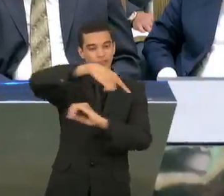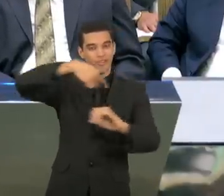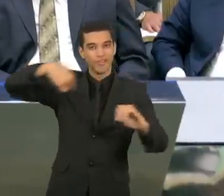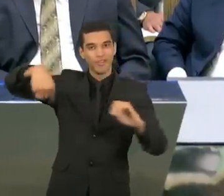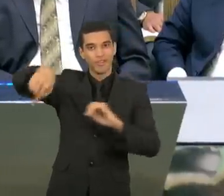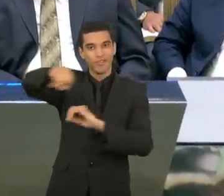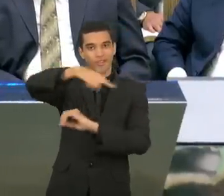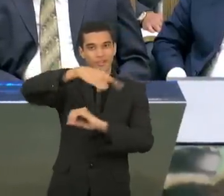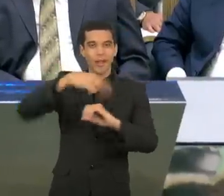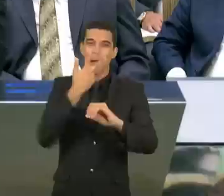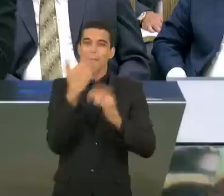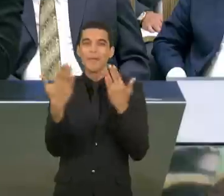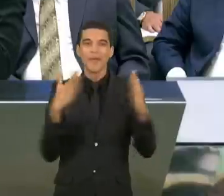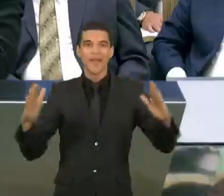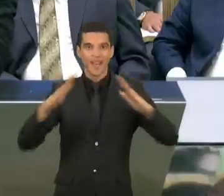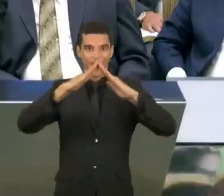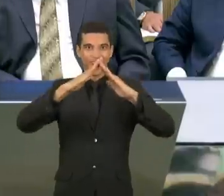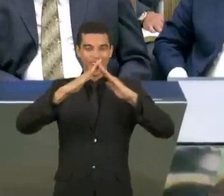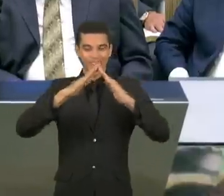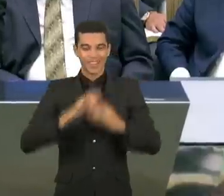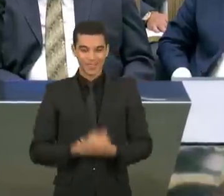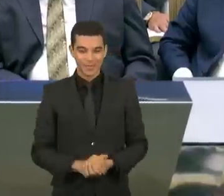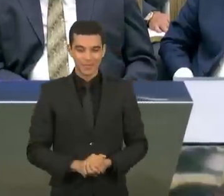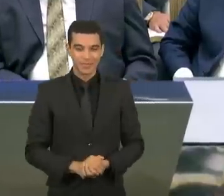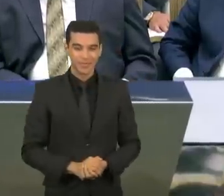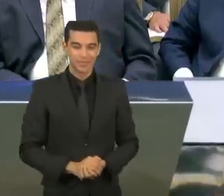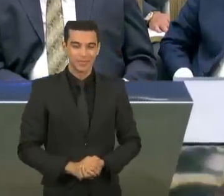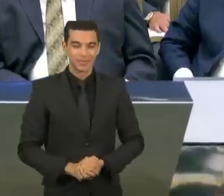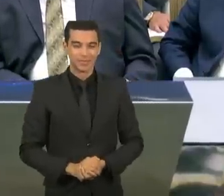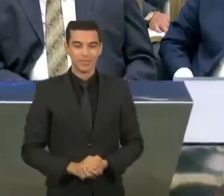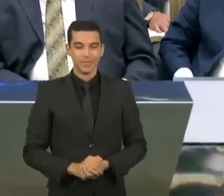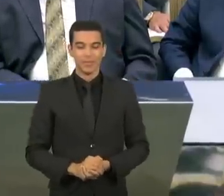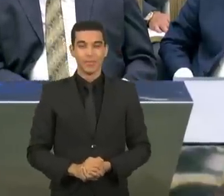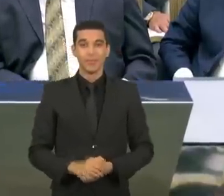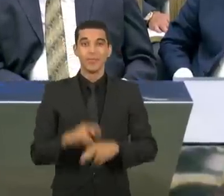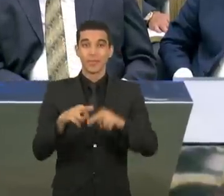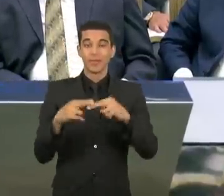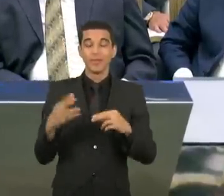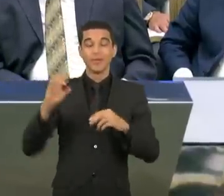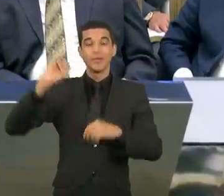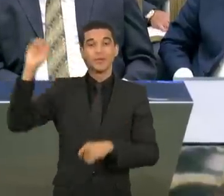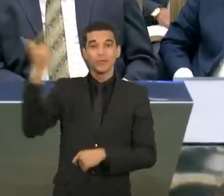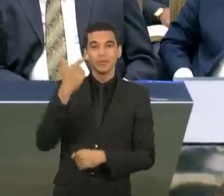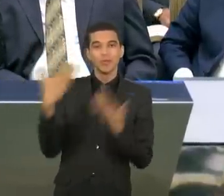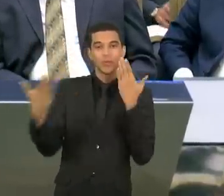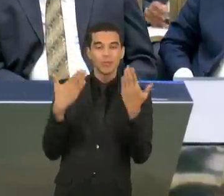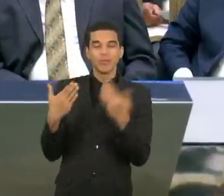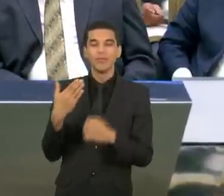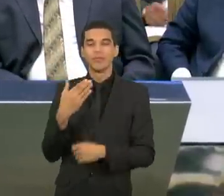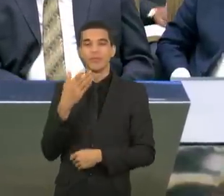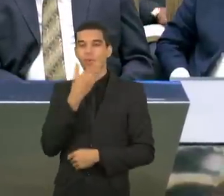diz, ele armou uma tenda para o sol, que é como um noivo que sai do seu aposento. Muito bem.